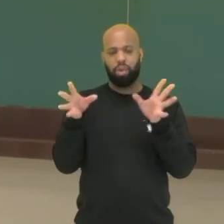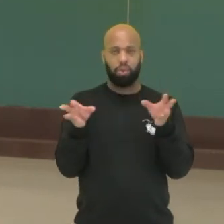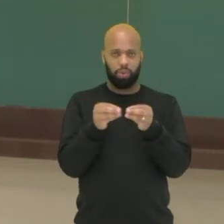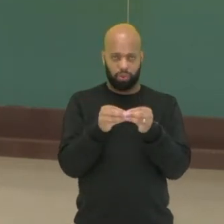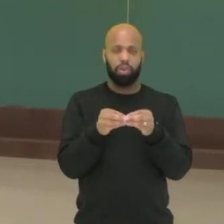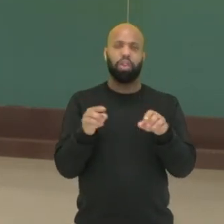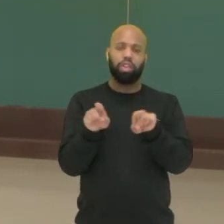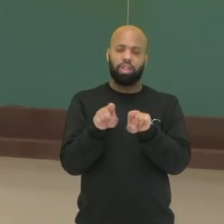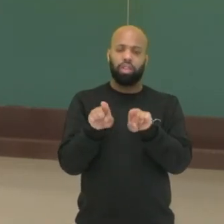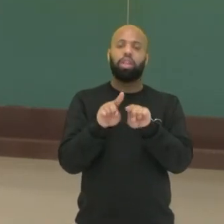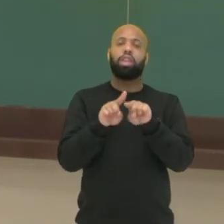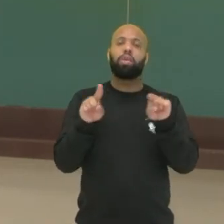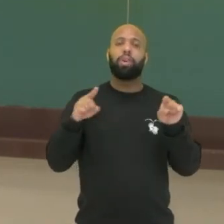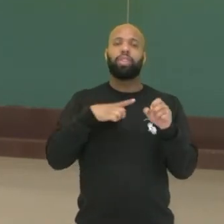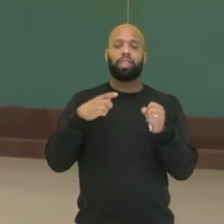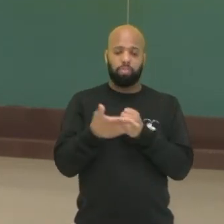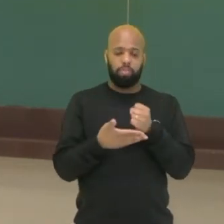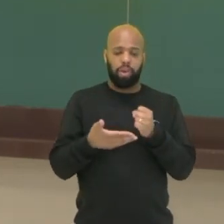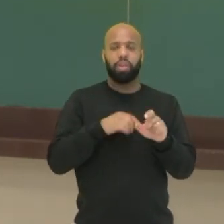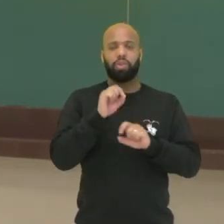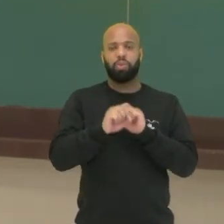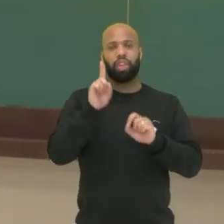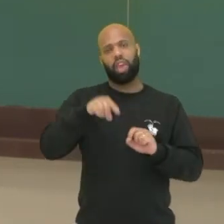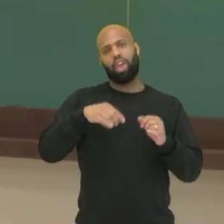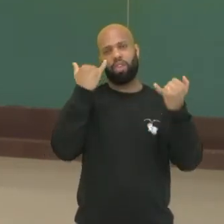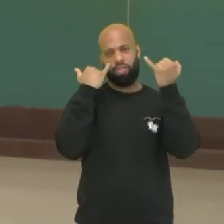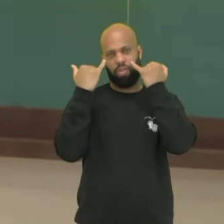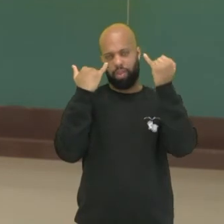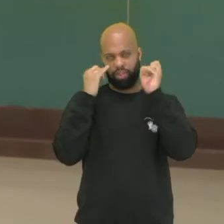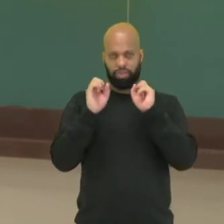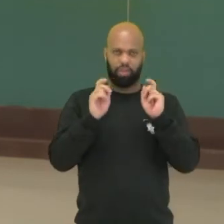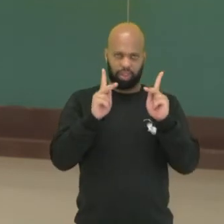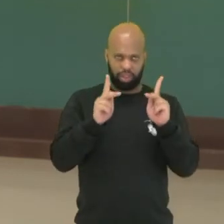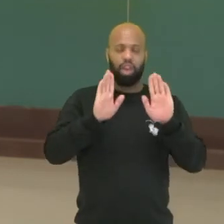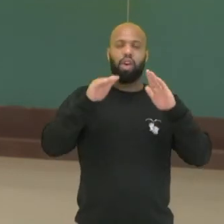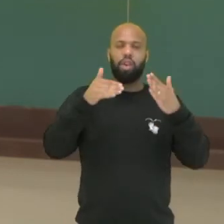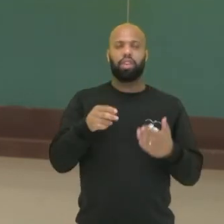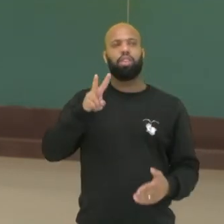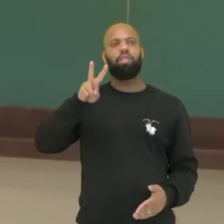também. Mas eles têm como base o quê? A informação, né? Trazer